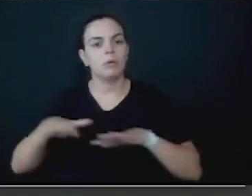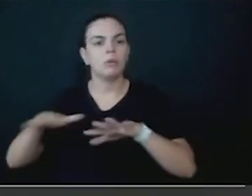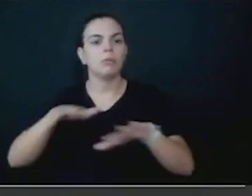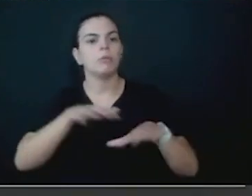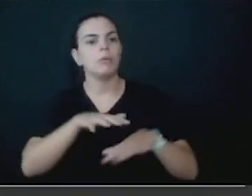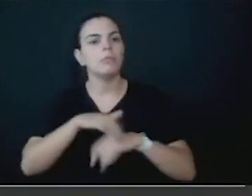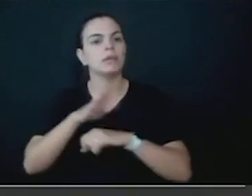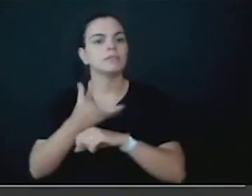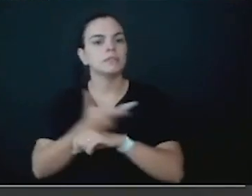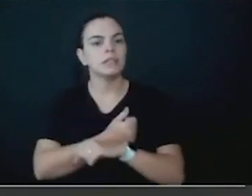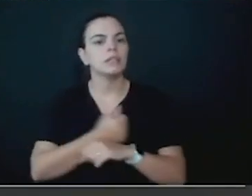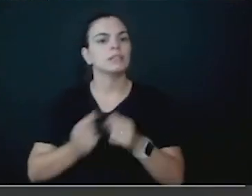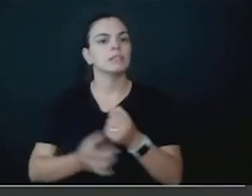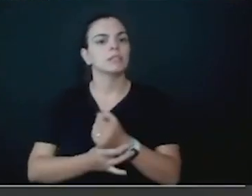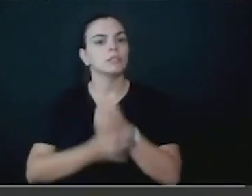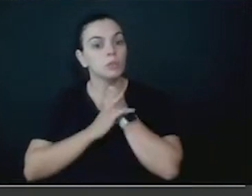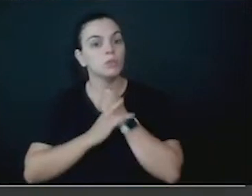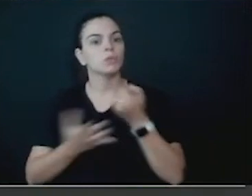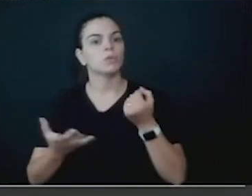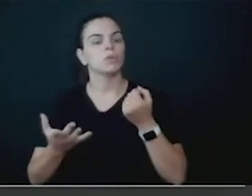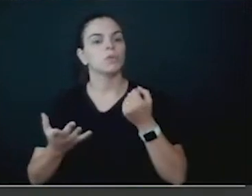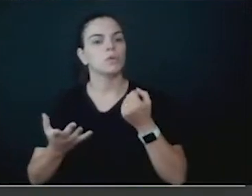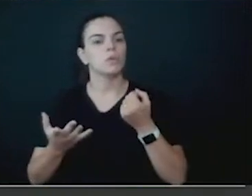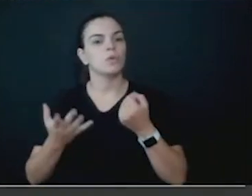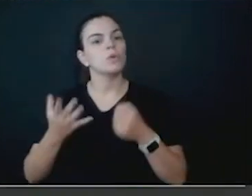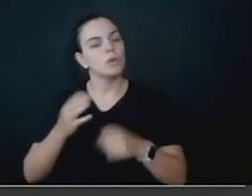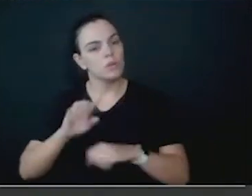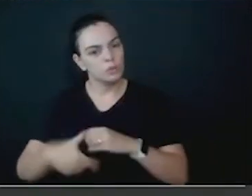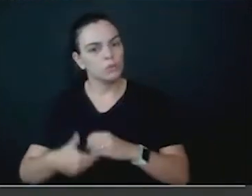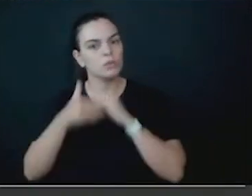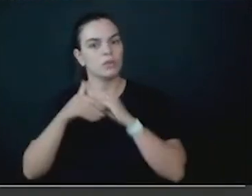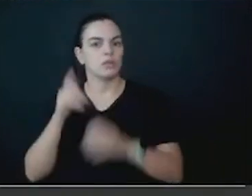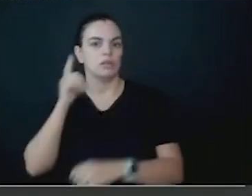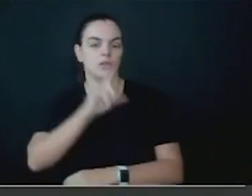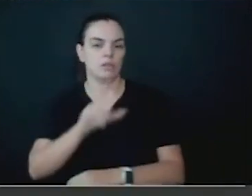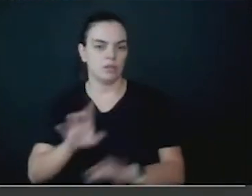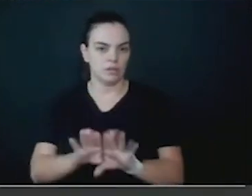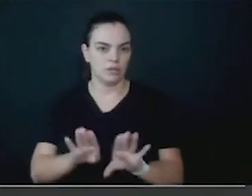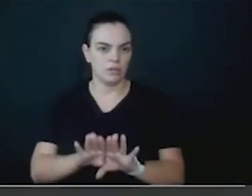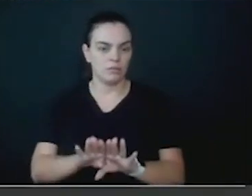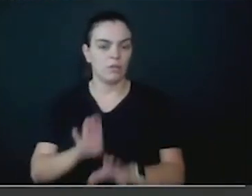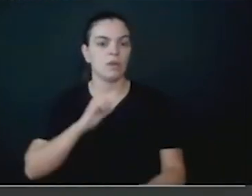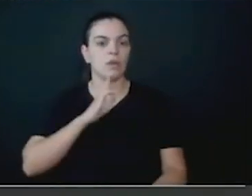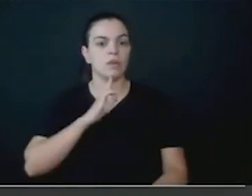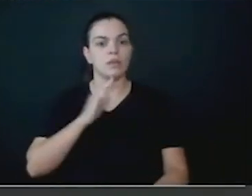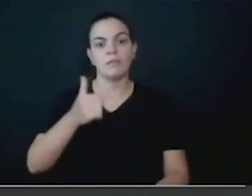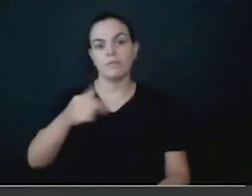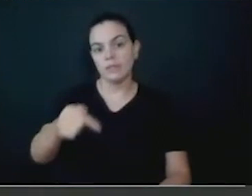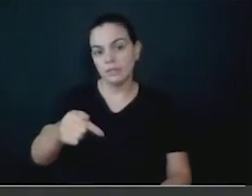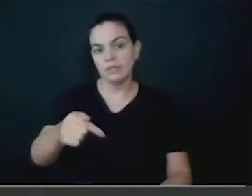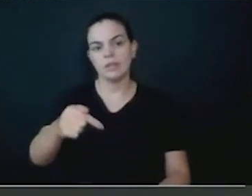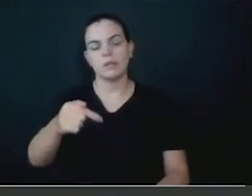é bastante objetivo para a gente conseguir atingir num único produto, mas a gente tem 27 ali relacionados,